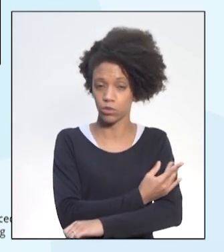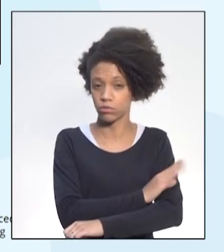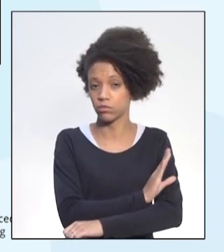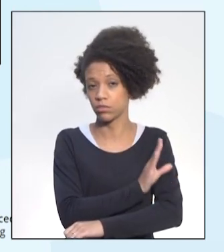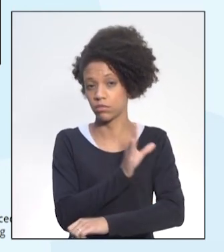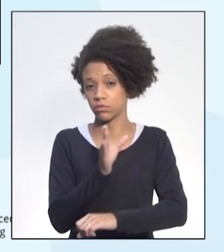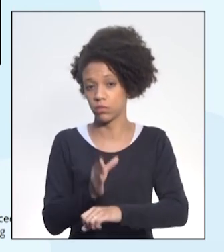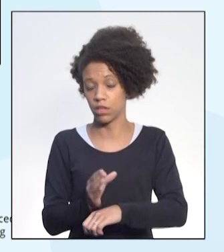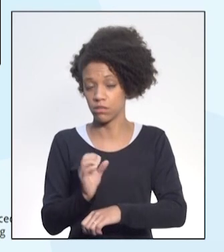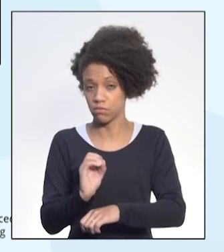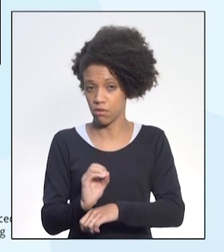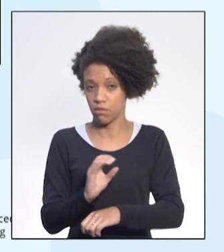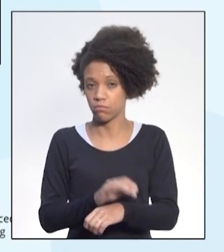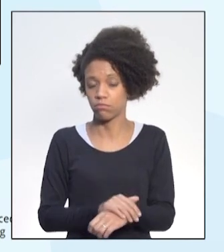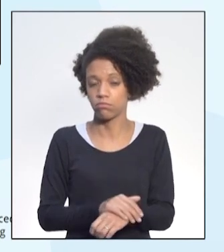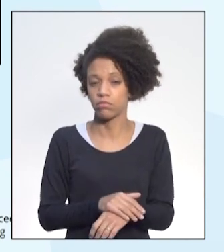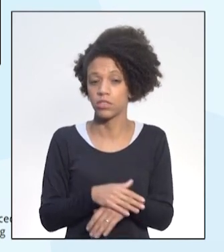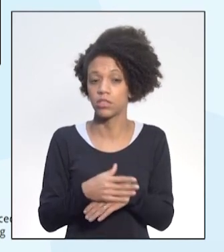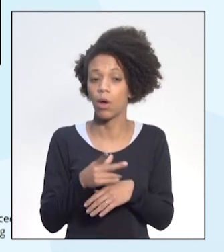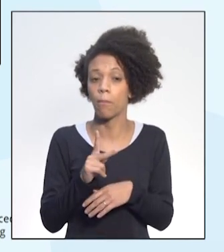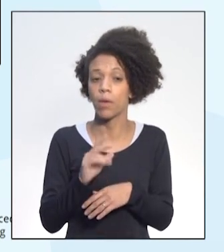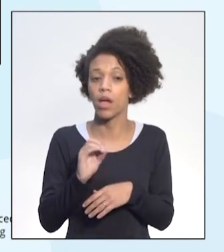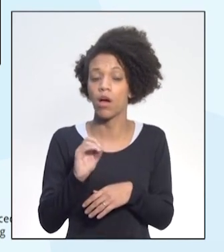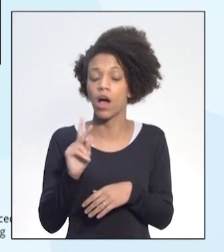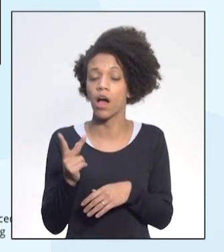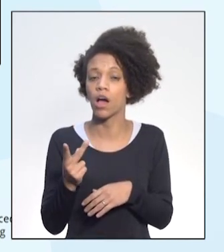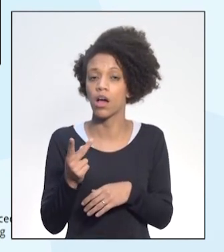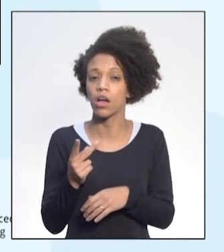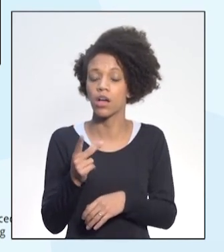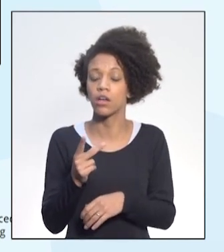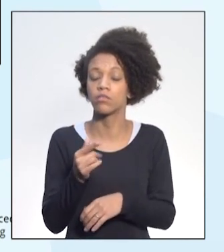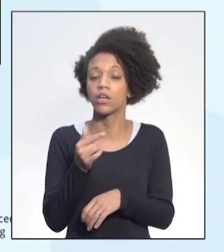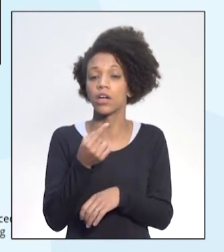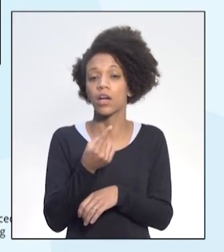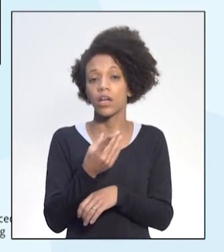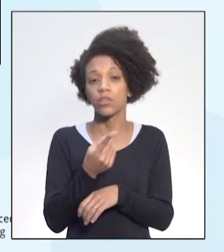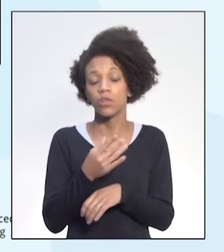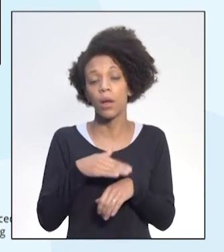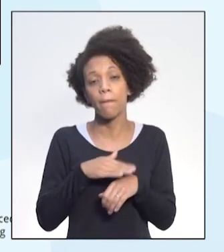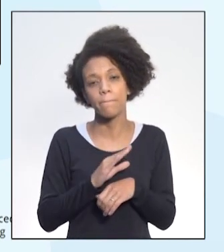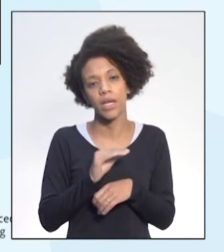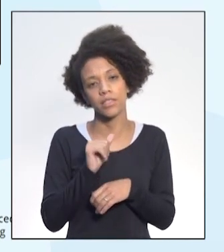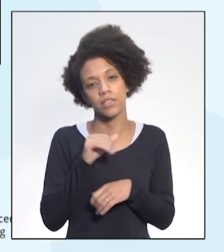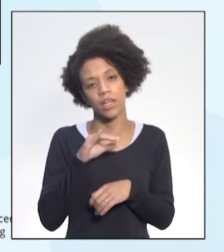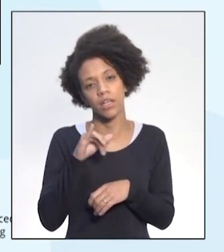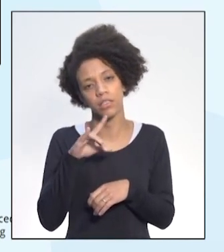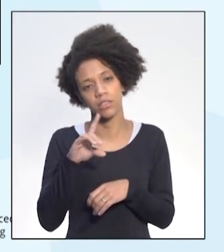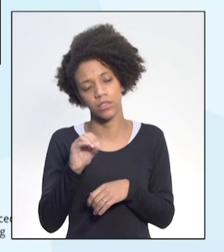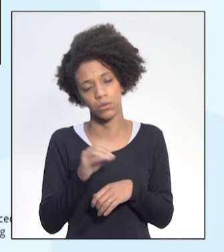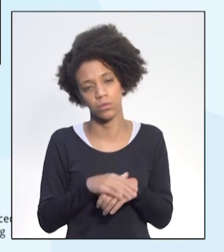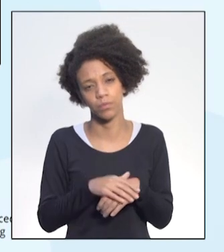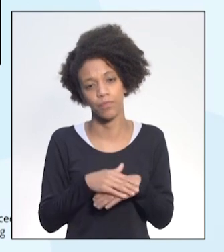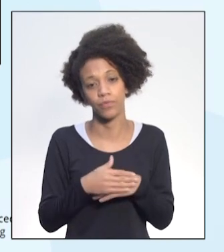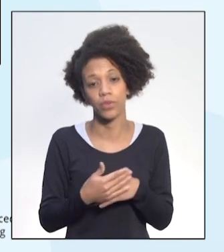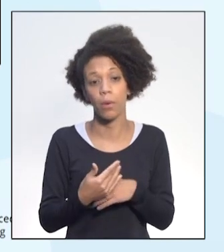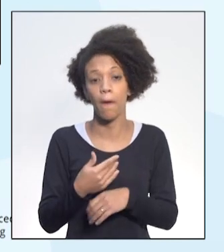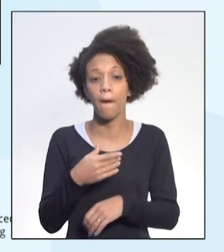o POH 14, ele vai estar mais ácido. O